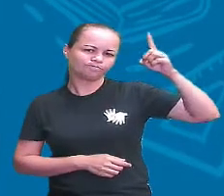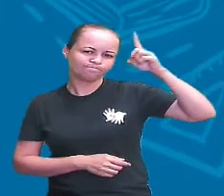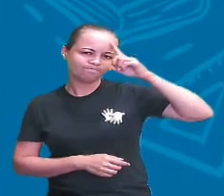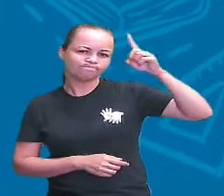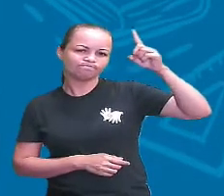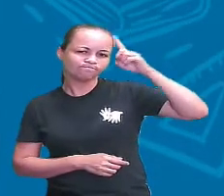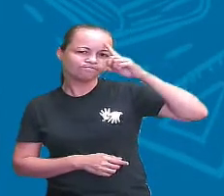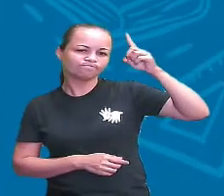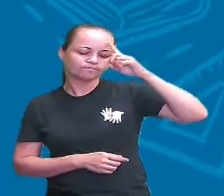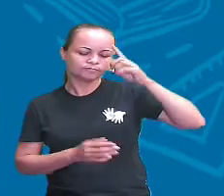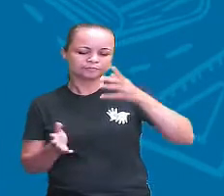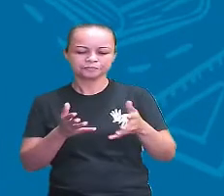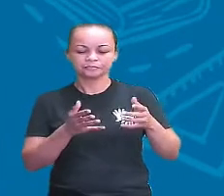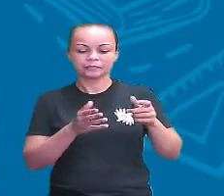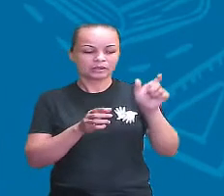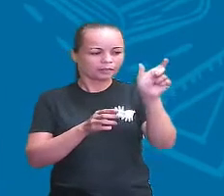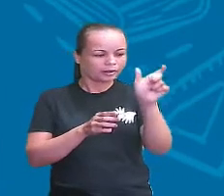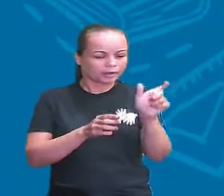Fortnightly,